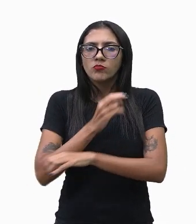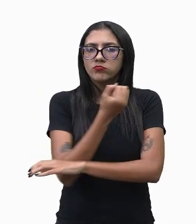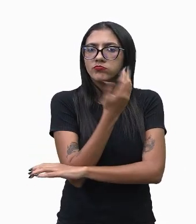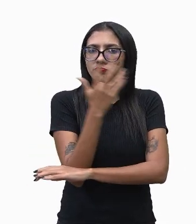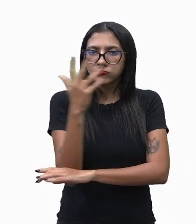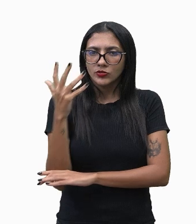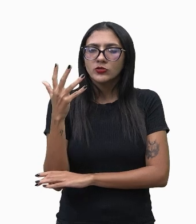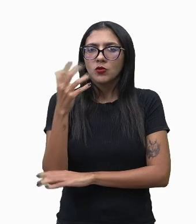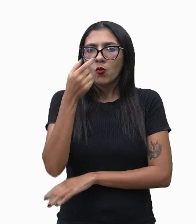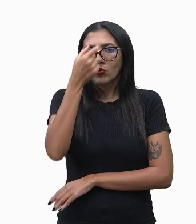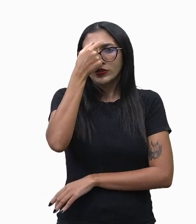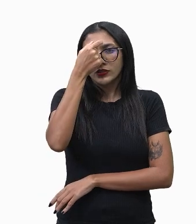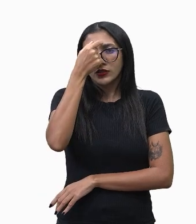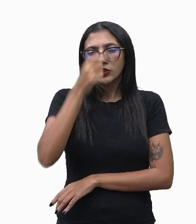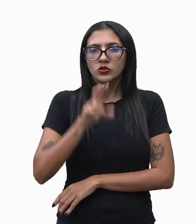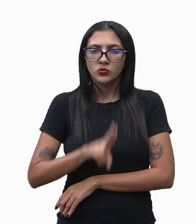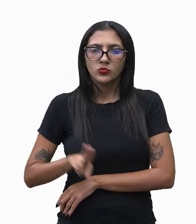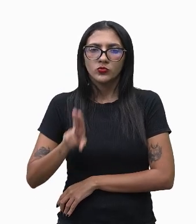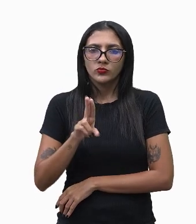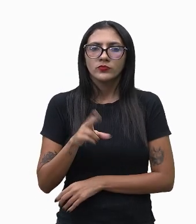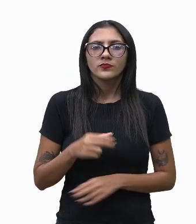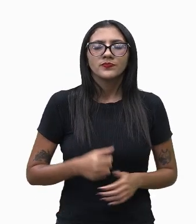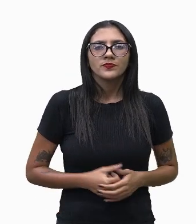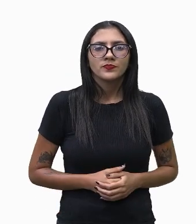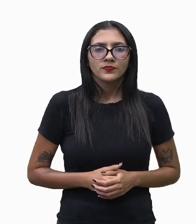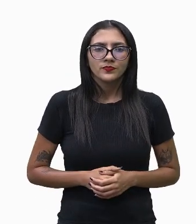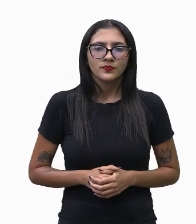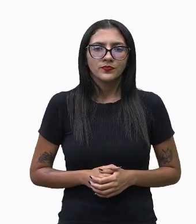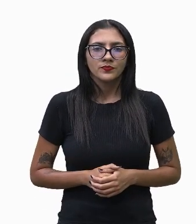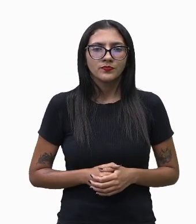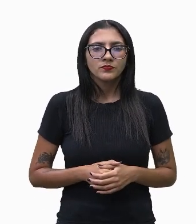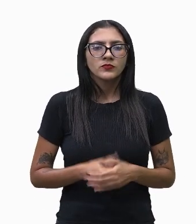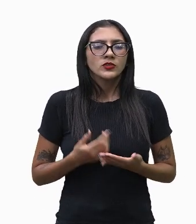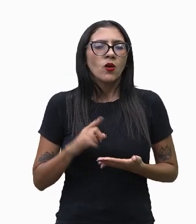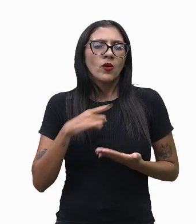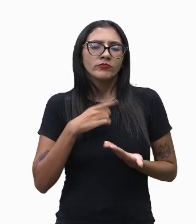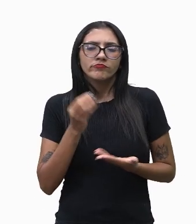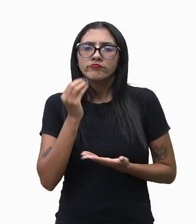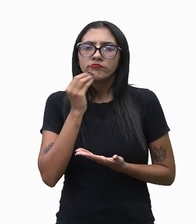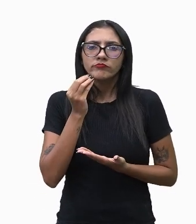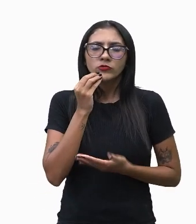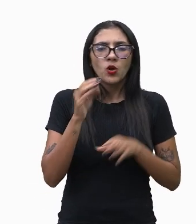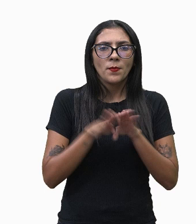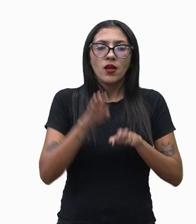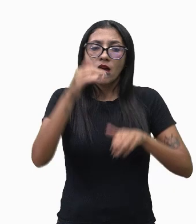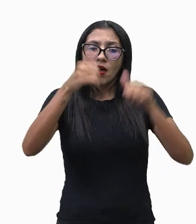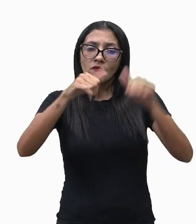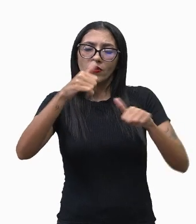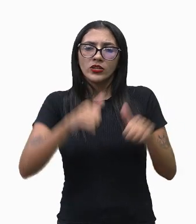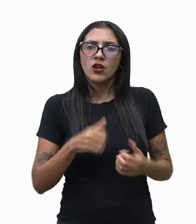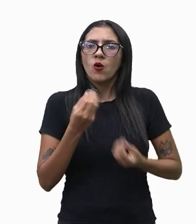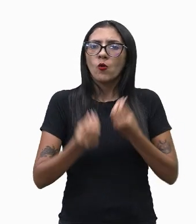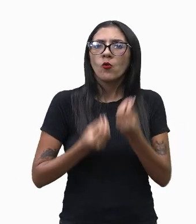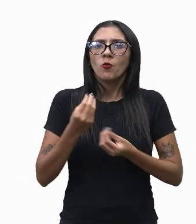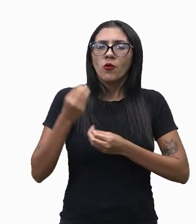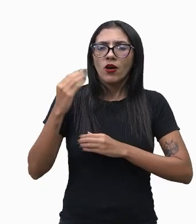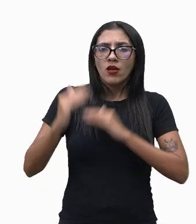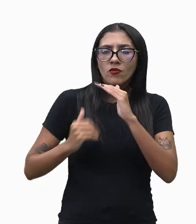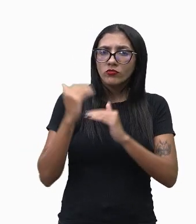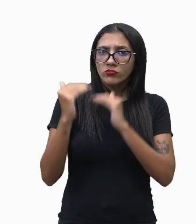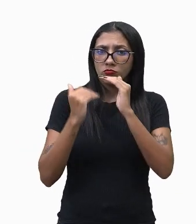Então, aí, durante a Rio+20, né, procurou-se avaliar também o progresso e as lacunas